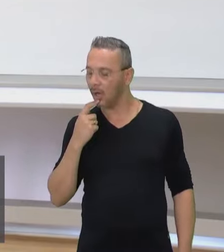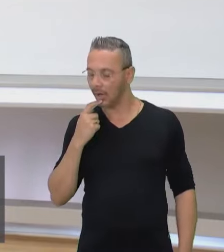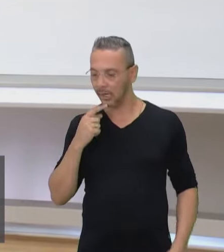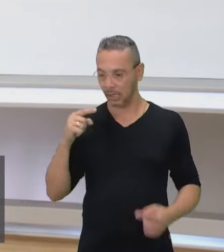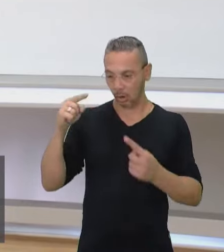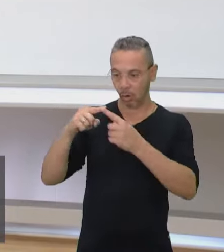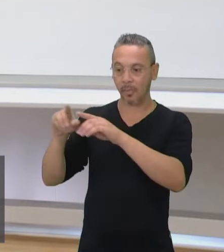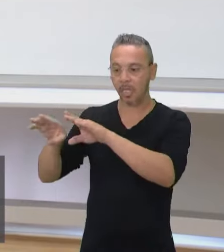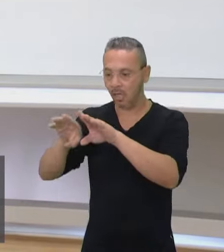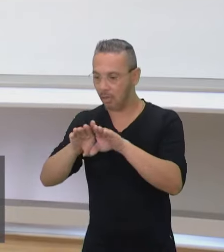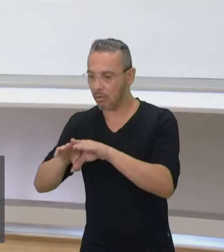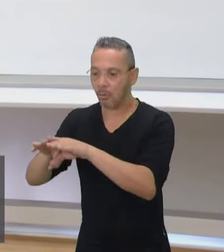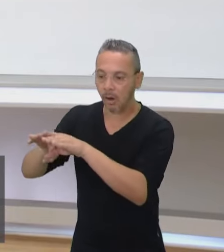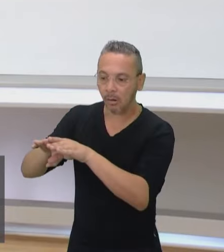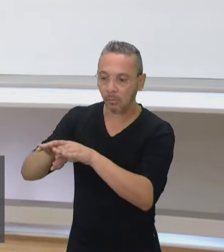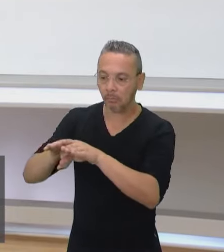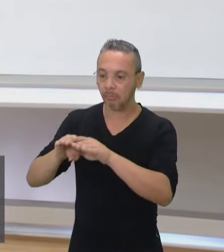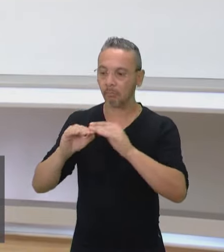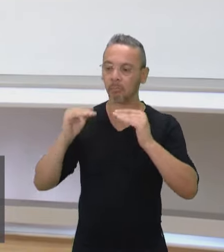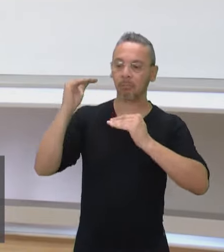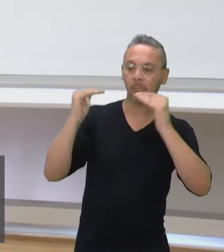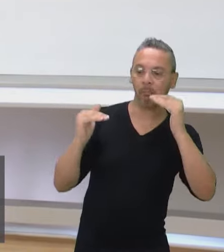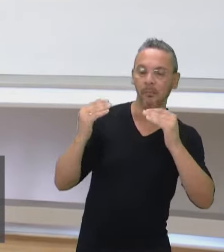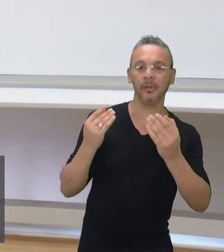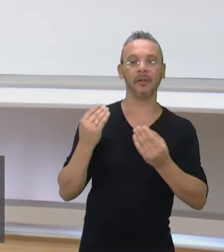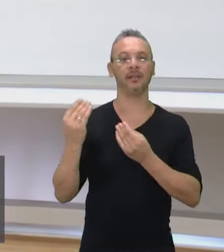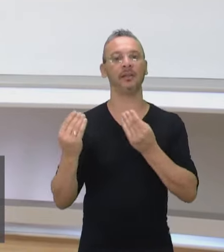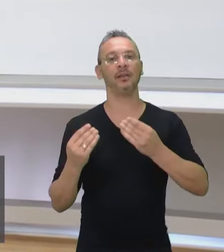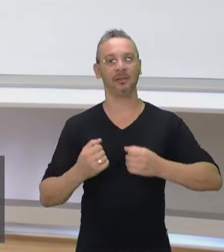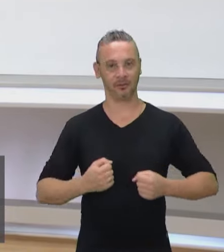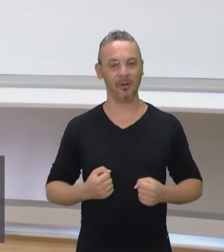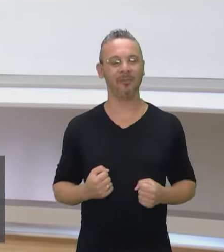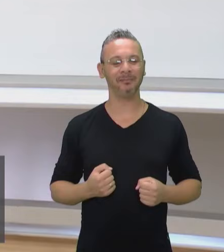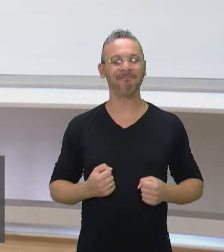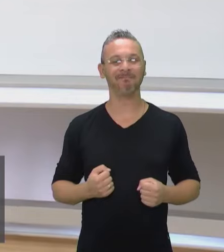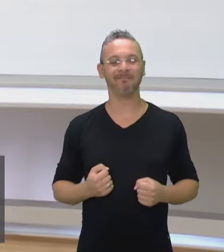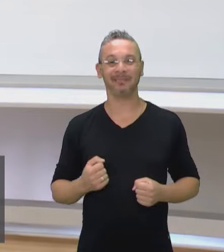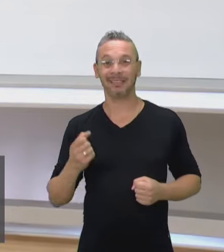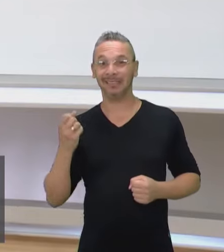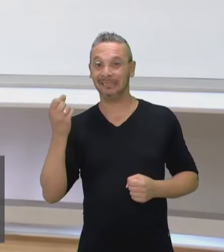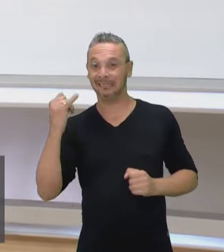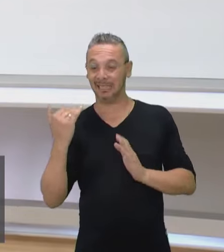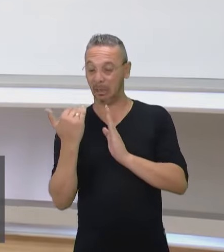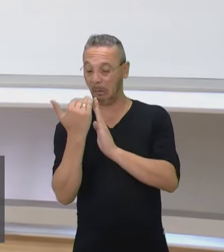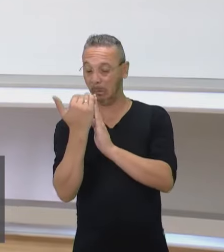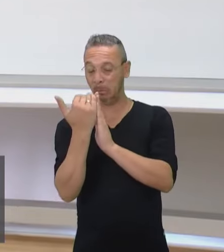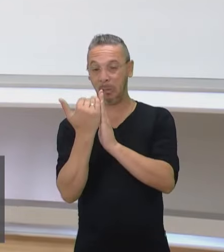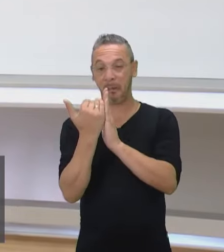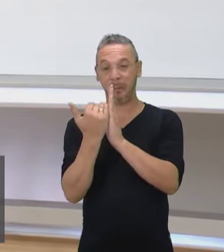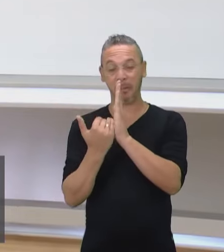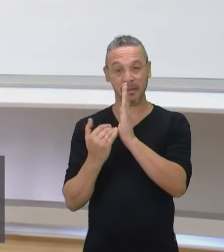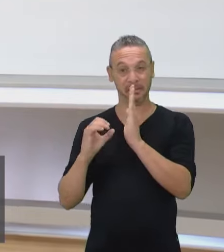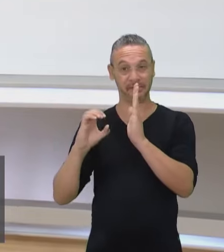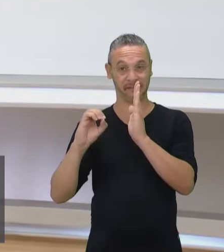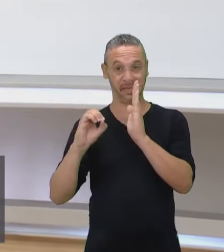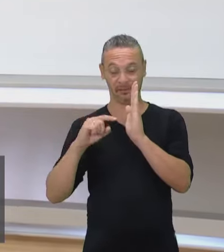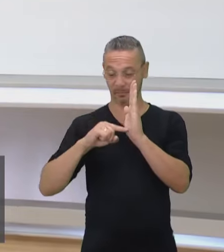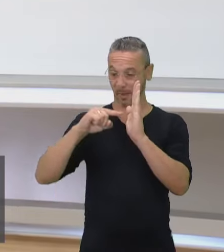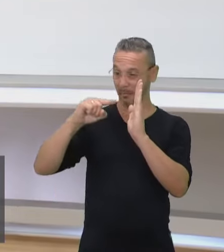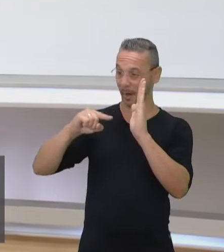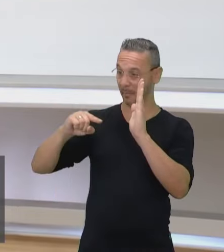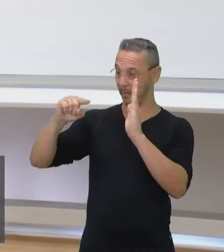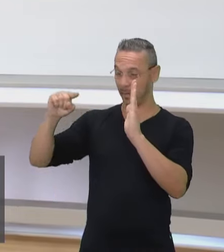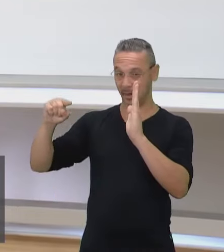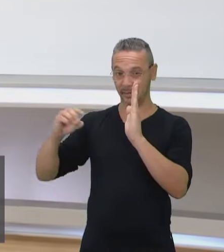distribuída igualmente? Então, assim, quanto mais próximo de zero, e é o que estava escrito no gráfico,